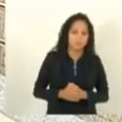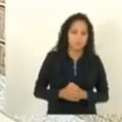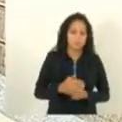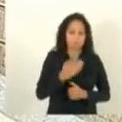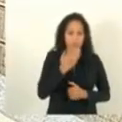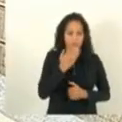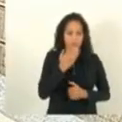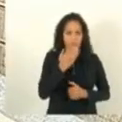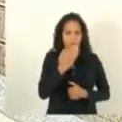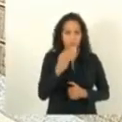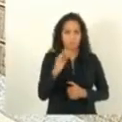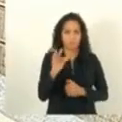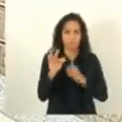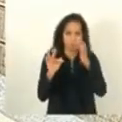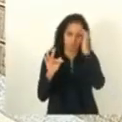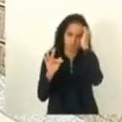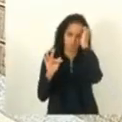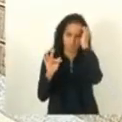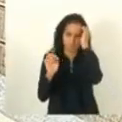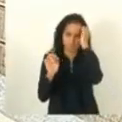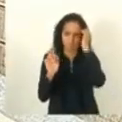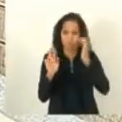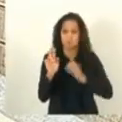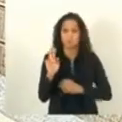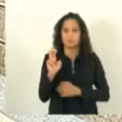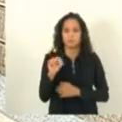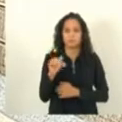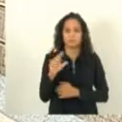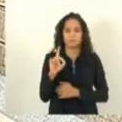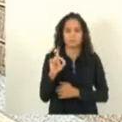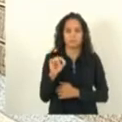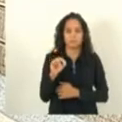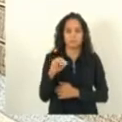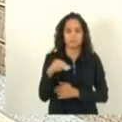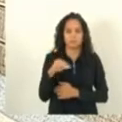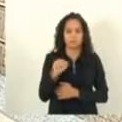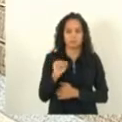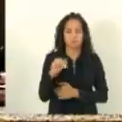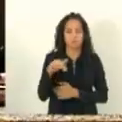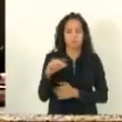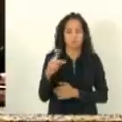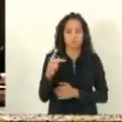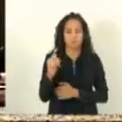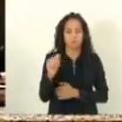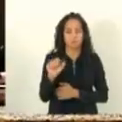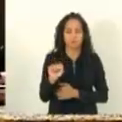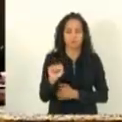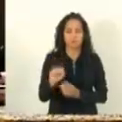Solicito o senhor Fernando Manhães, é isso, Renzo? Manhães Prisma